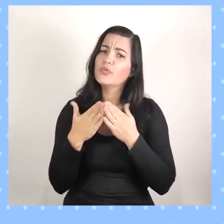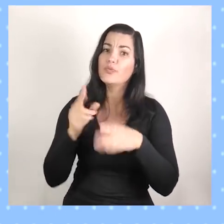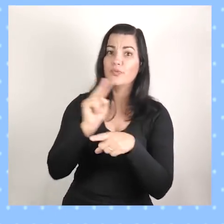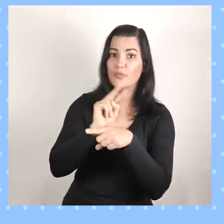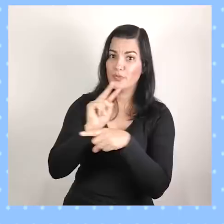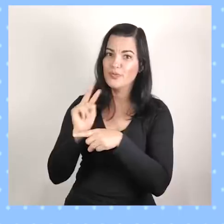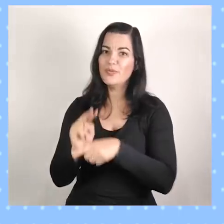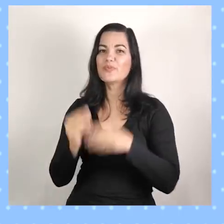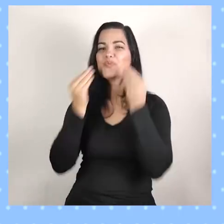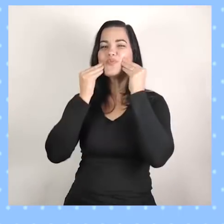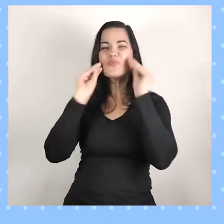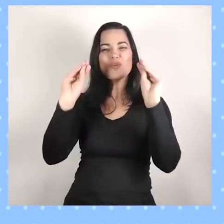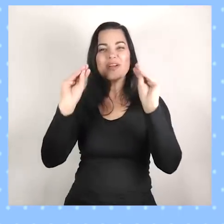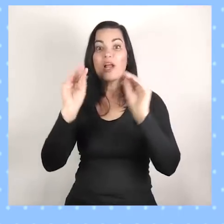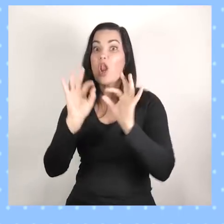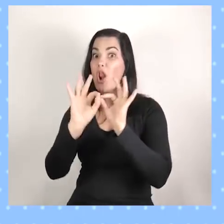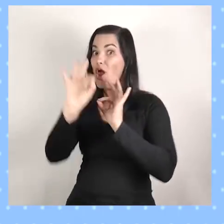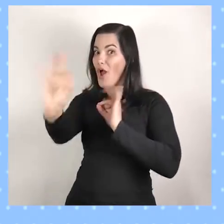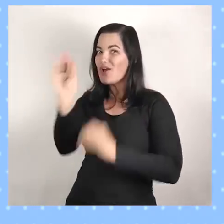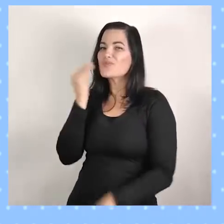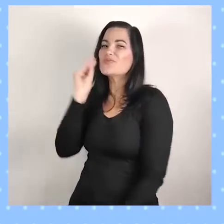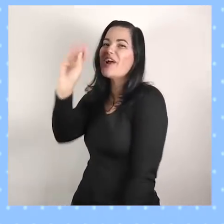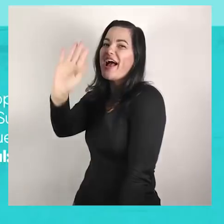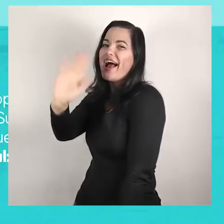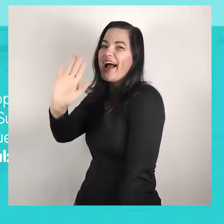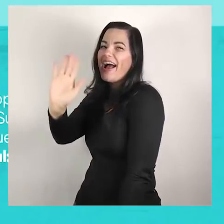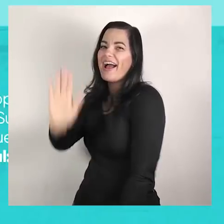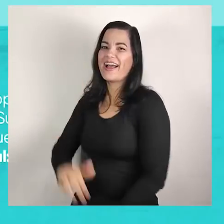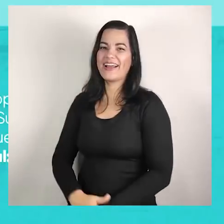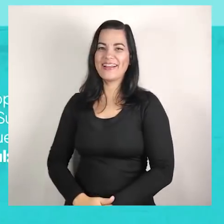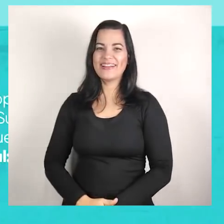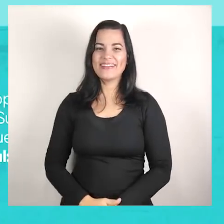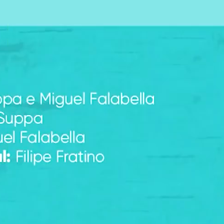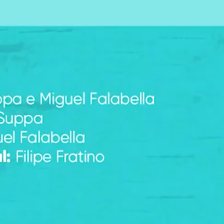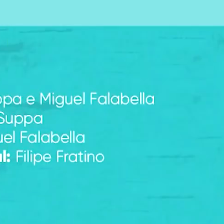Bisu, bisu. De longe, hein? Mua!